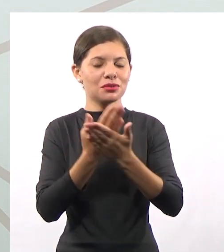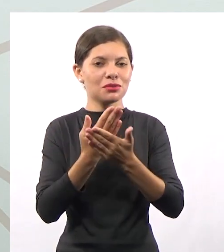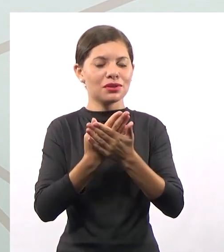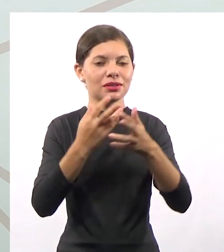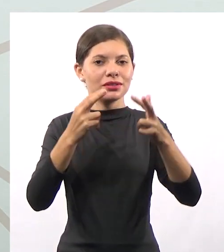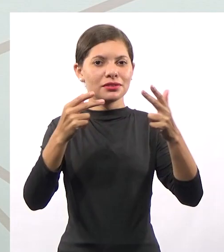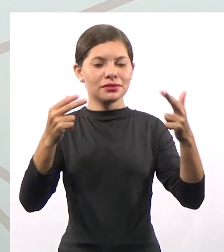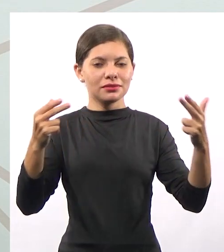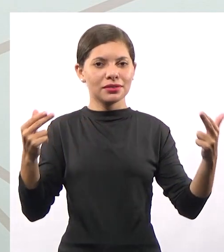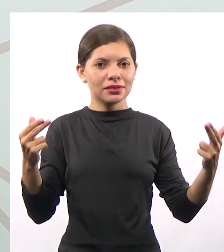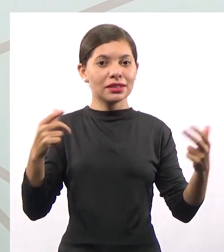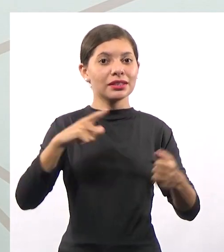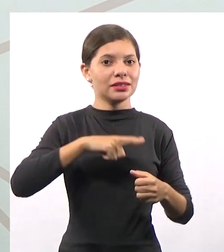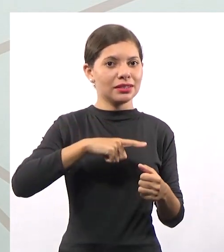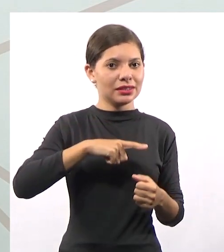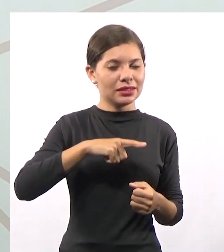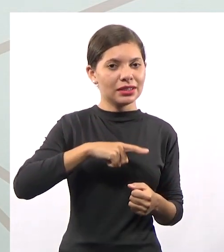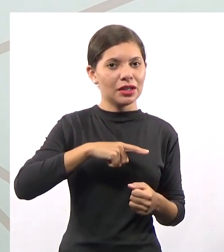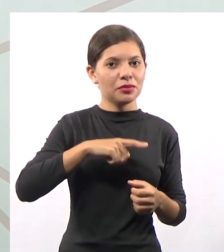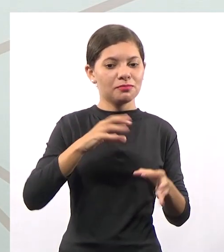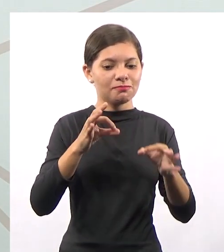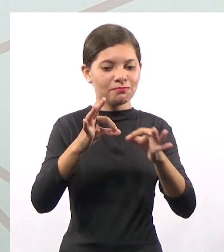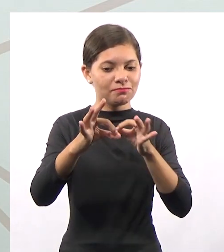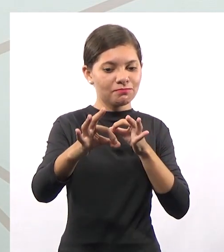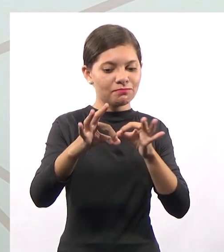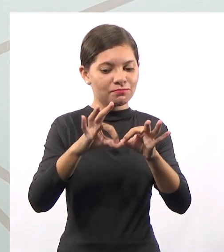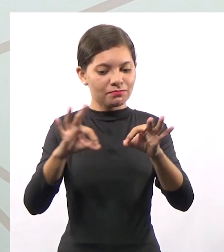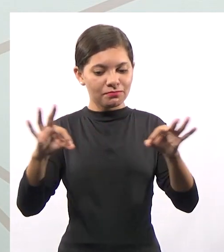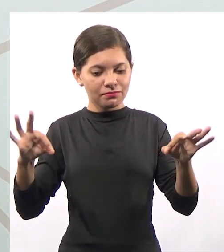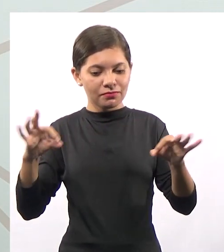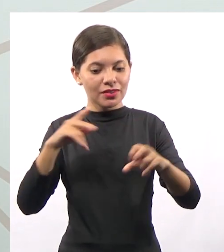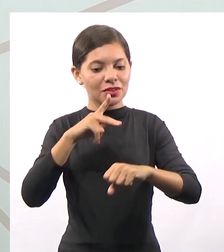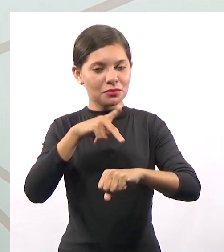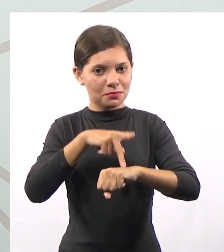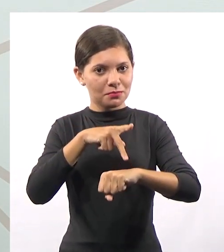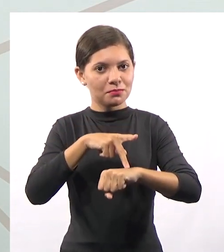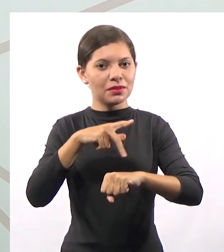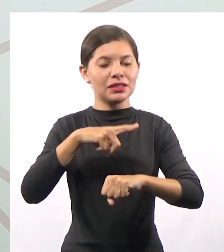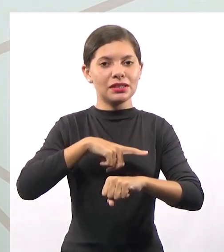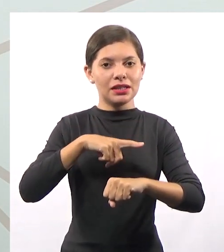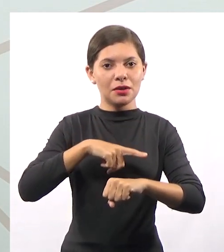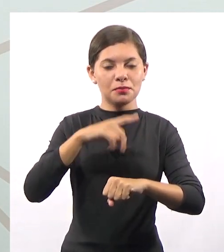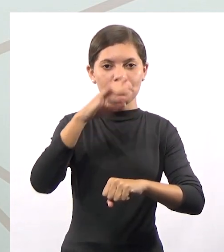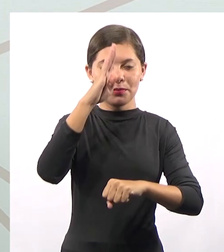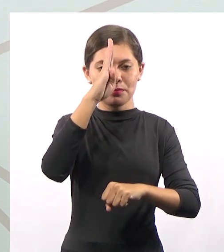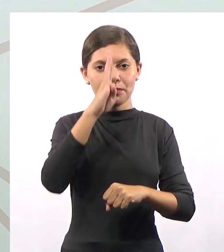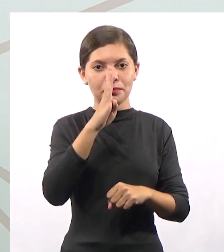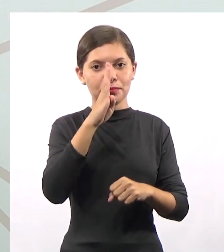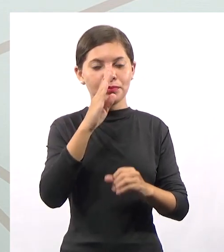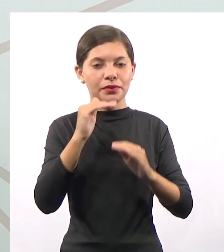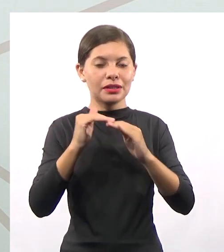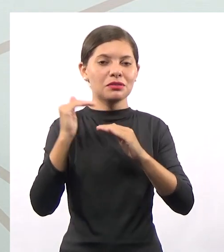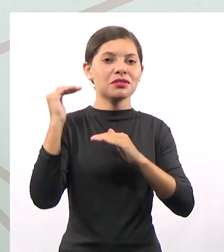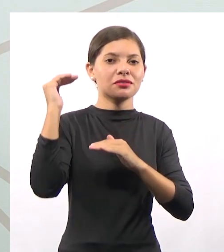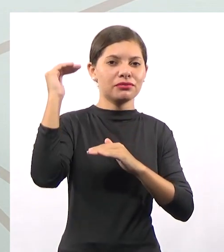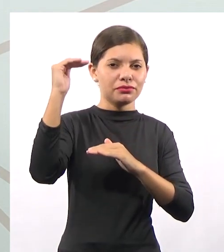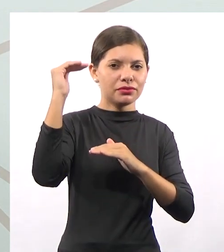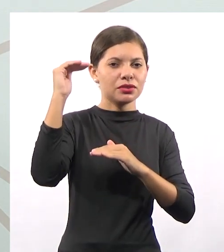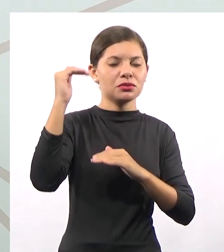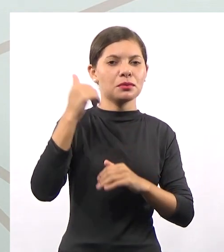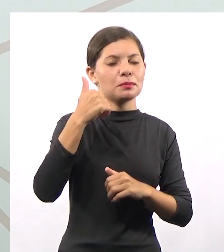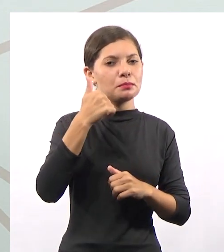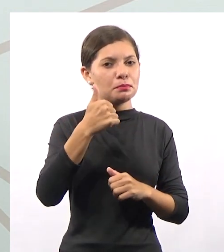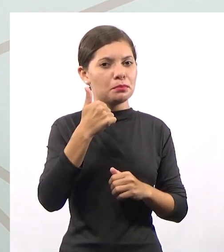e a diversidade territorial que o Brasil possui. Mas há um avanço significativo